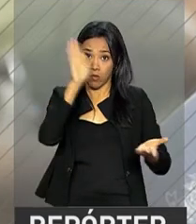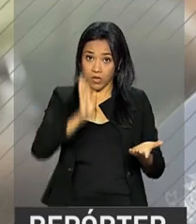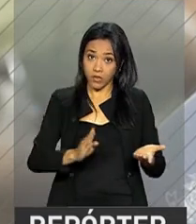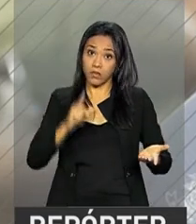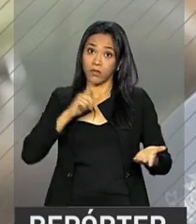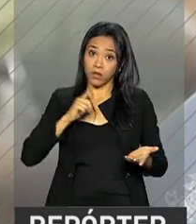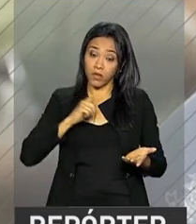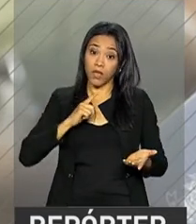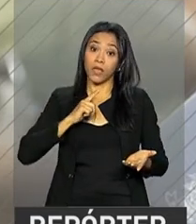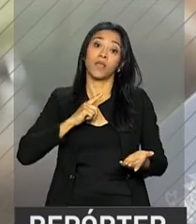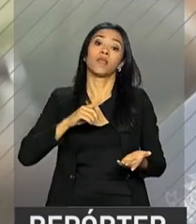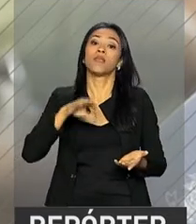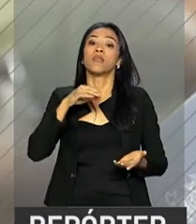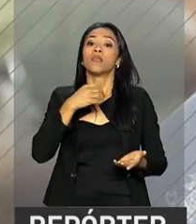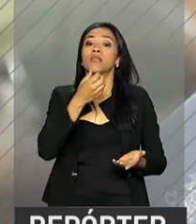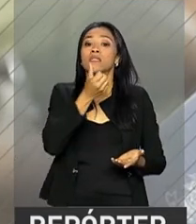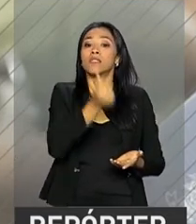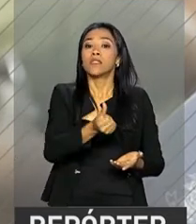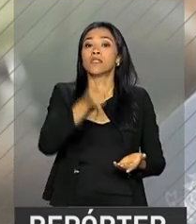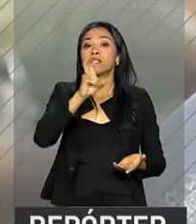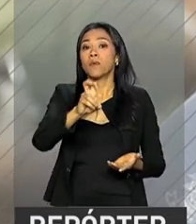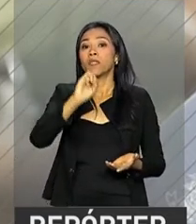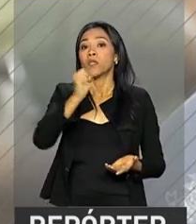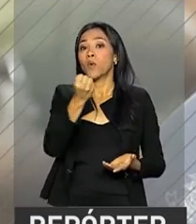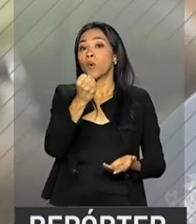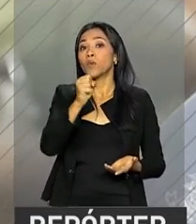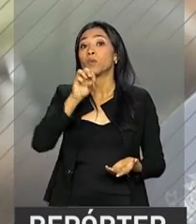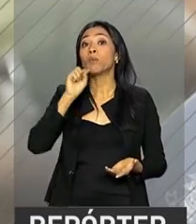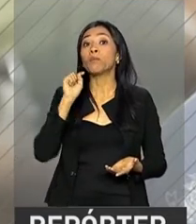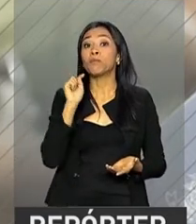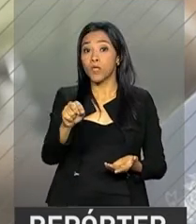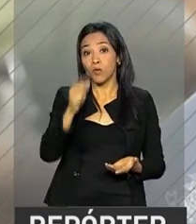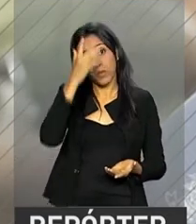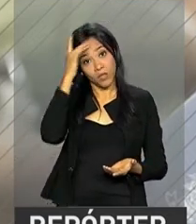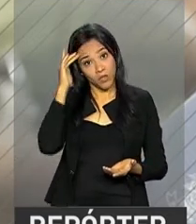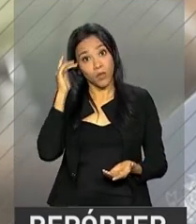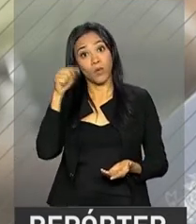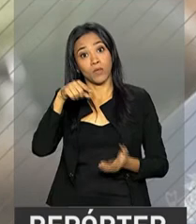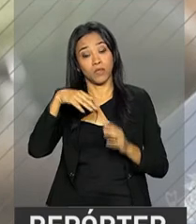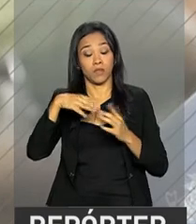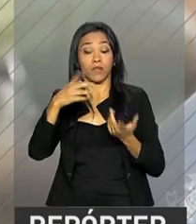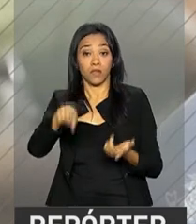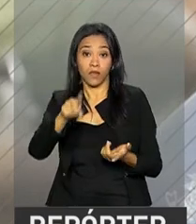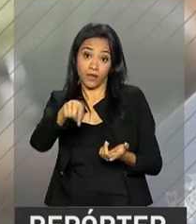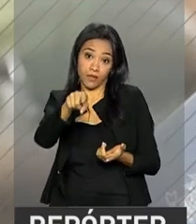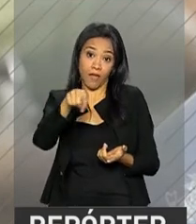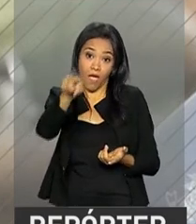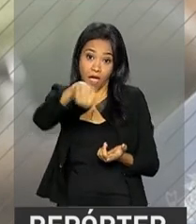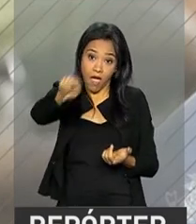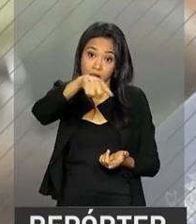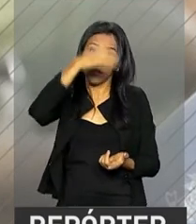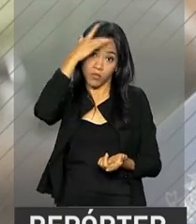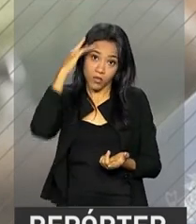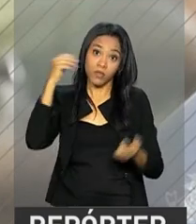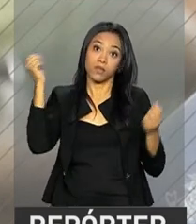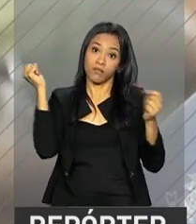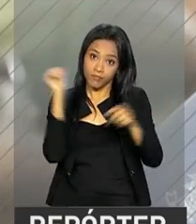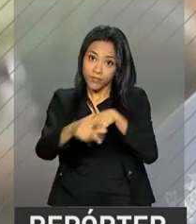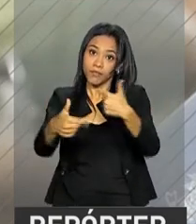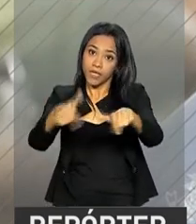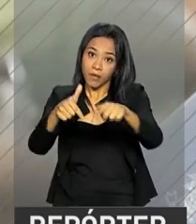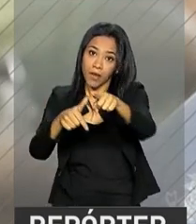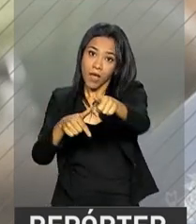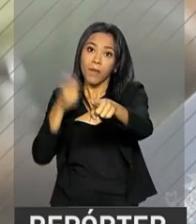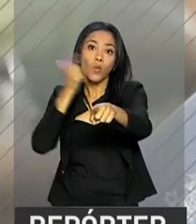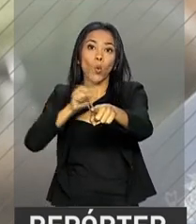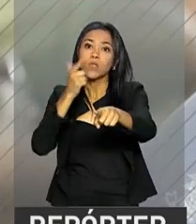menos 658 mil pessoas desocupadas ou seja aquelas que estão disponíveis para trabalhar mas